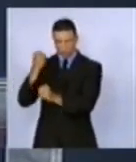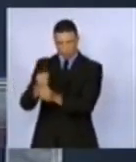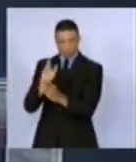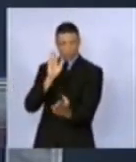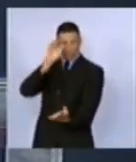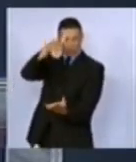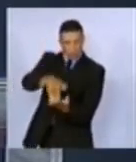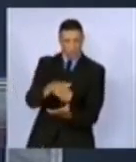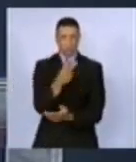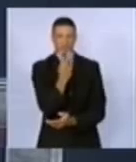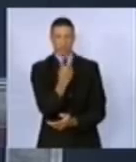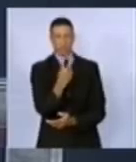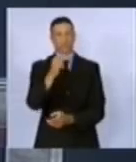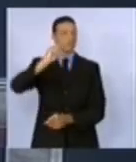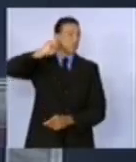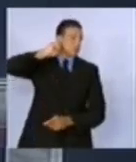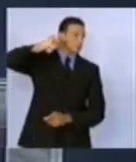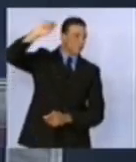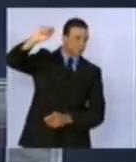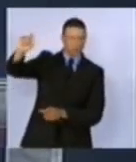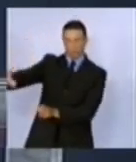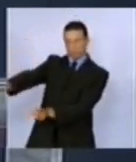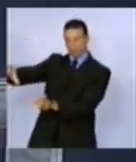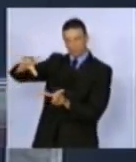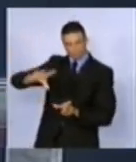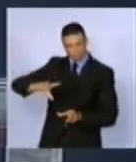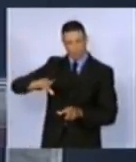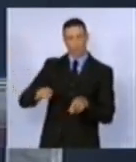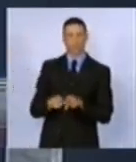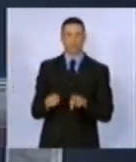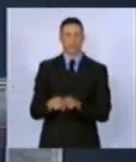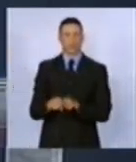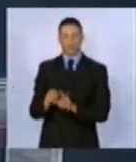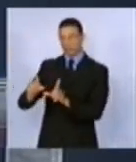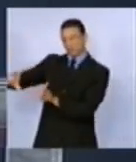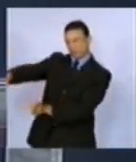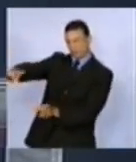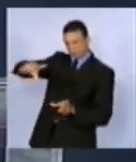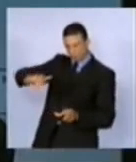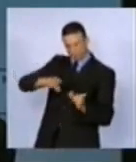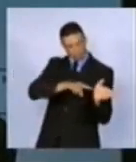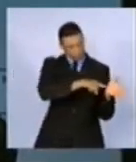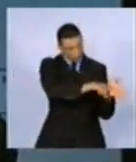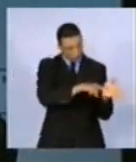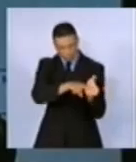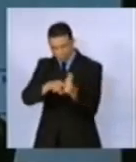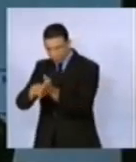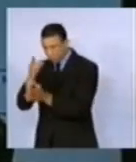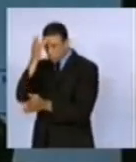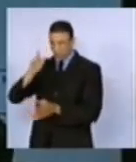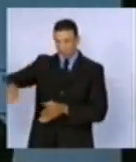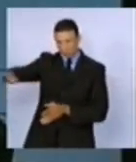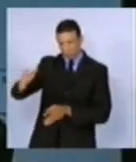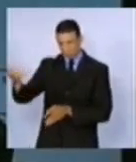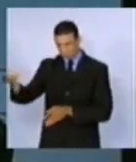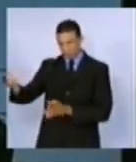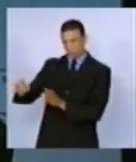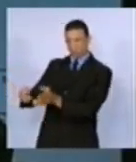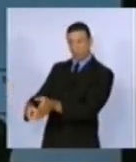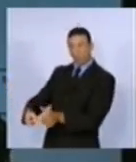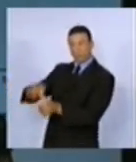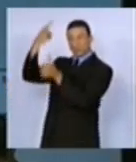disposto na legislação e a análise do conjunto dos requerimentos apresentado apresentados por um interessado é feita com base